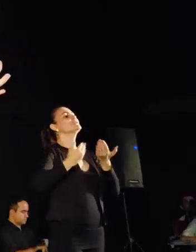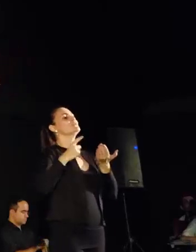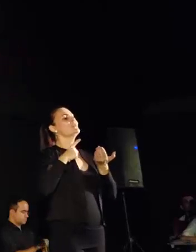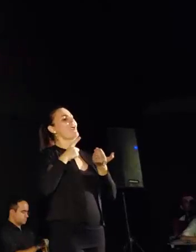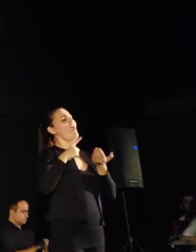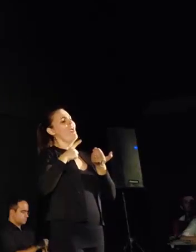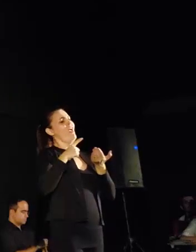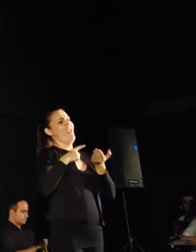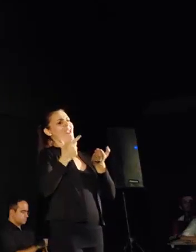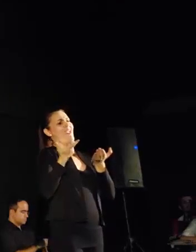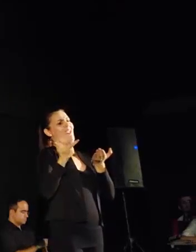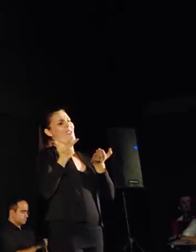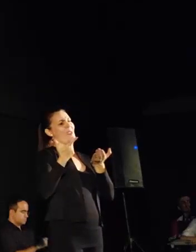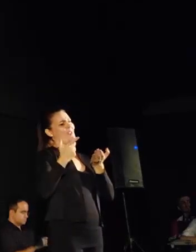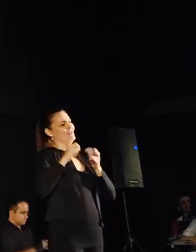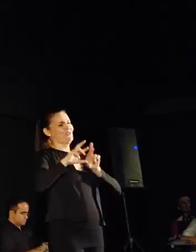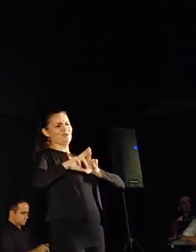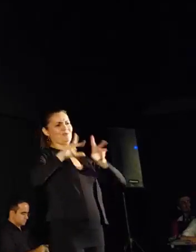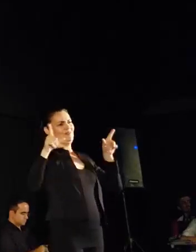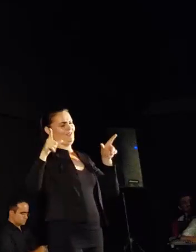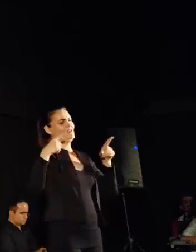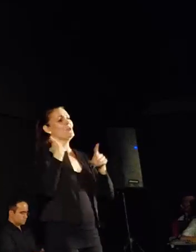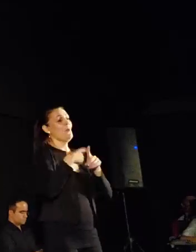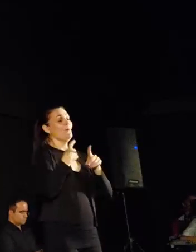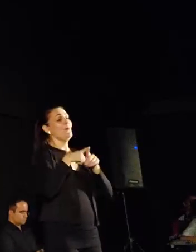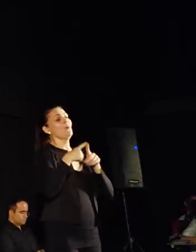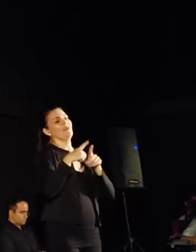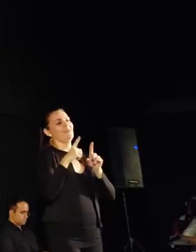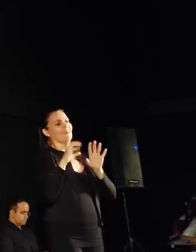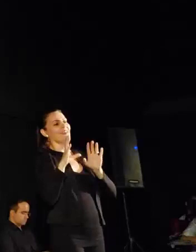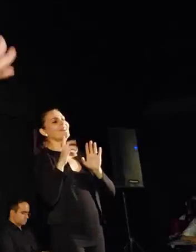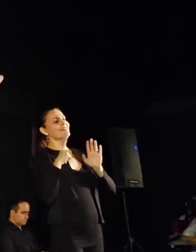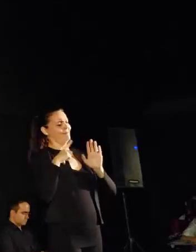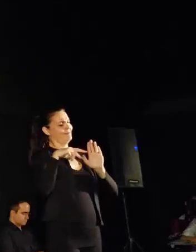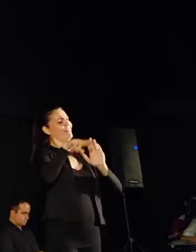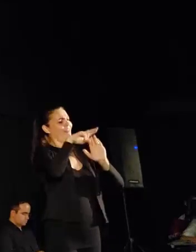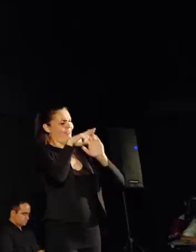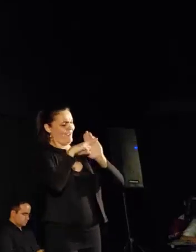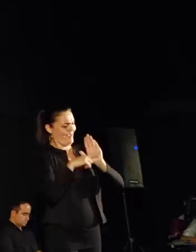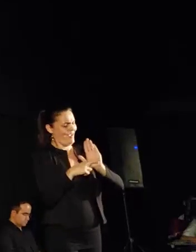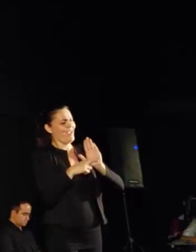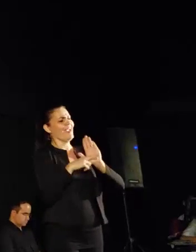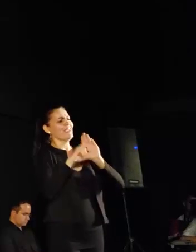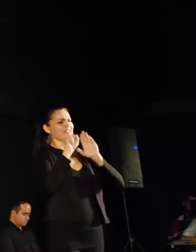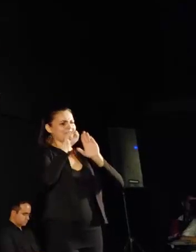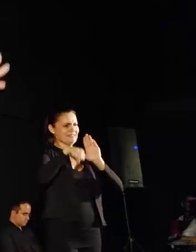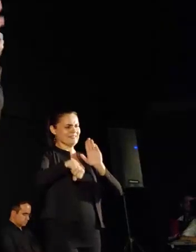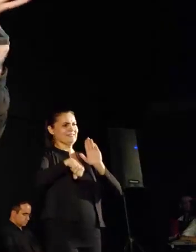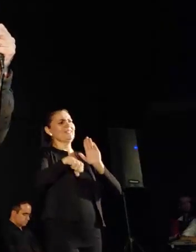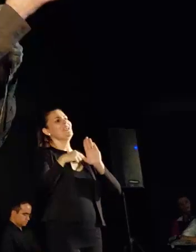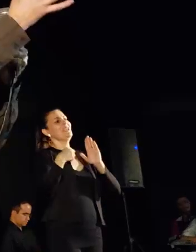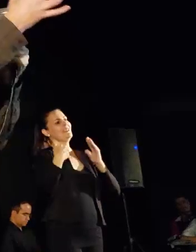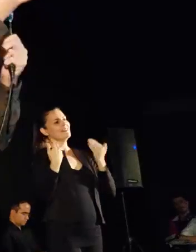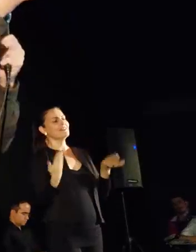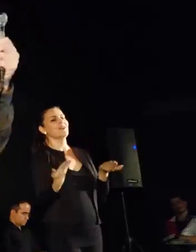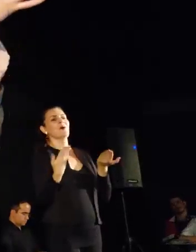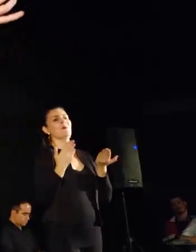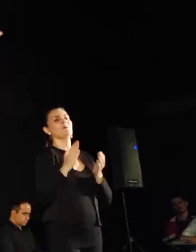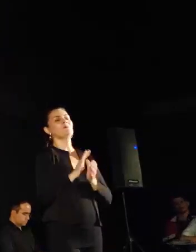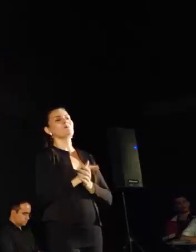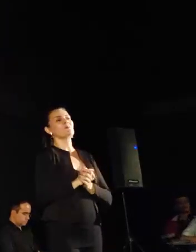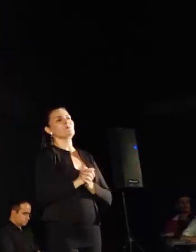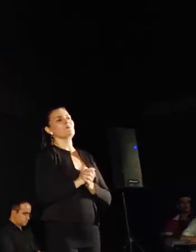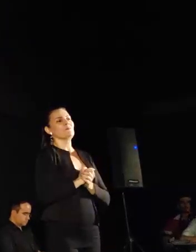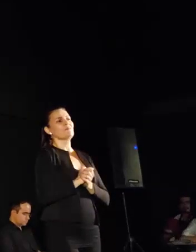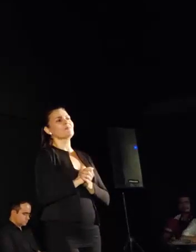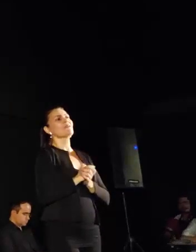medida. Certo? As exceções simplesmente são as confirmações da regra, nada mais do que isso. Então vejam, não se trata sequer disso,